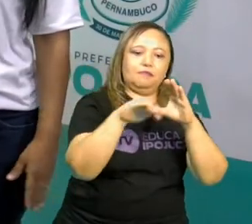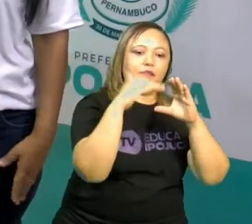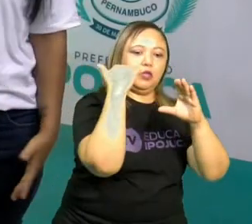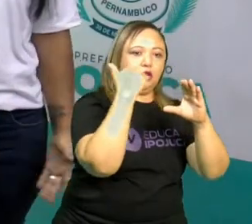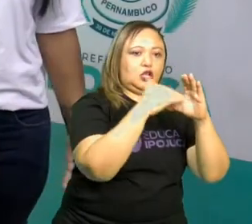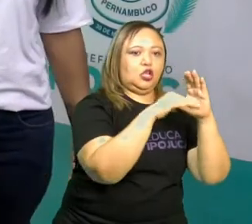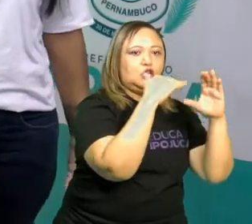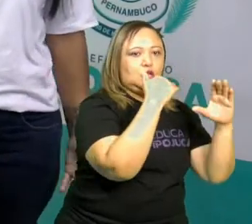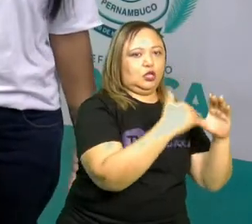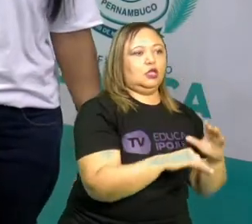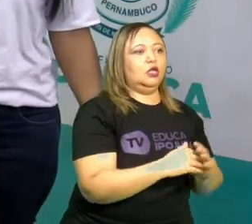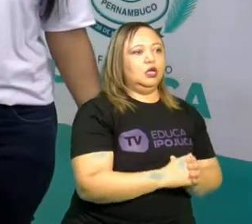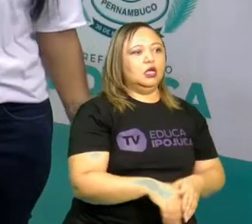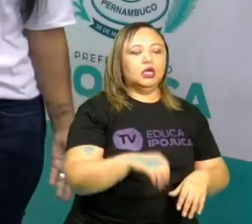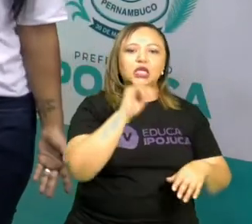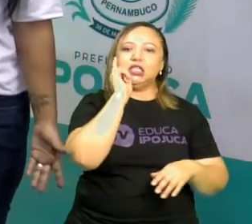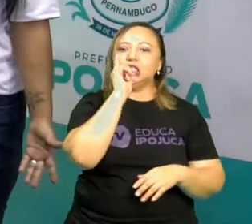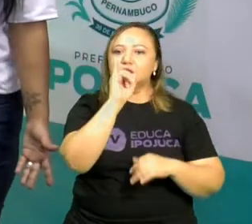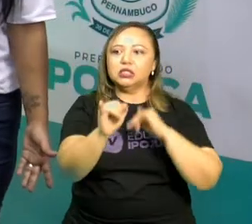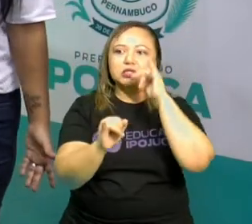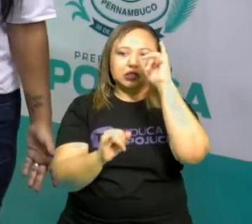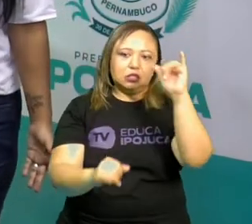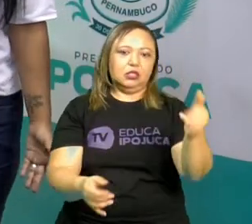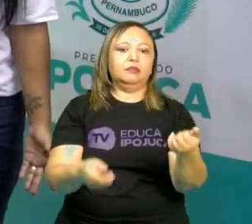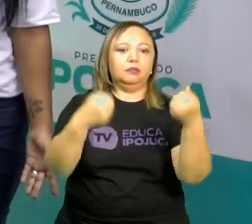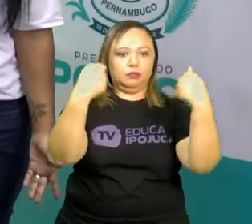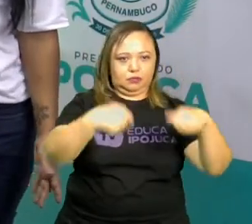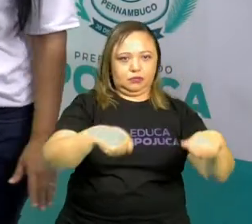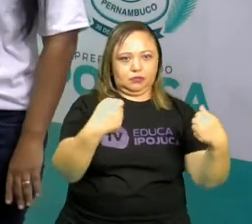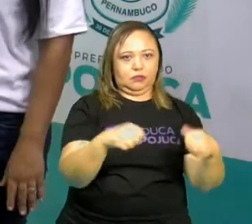físicos todos os dias em nossa casa.